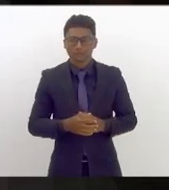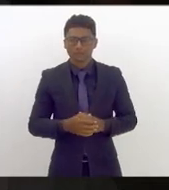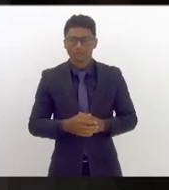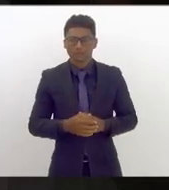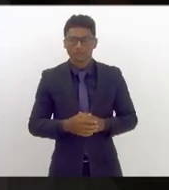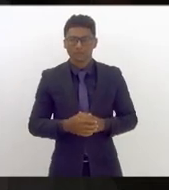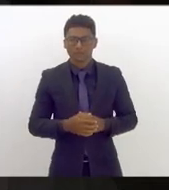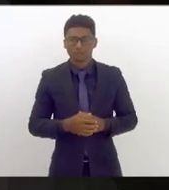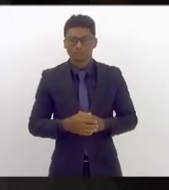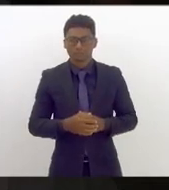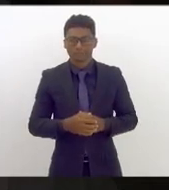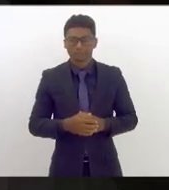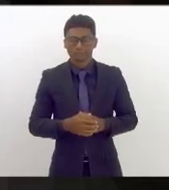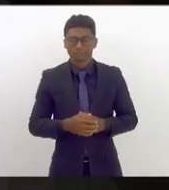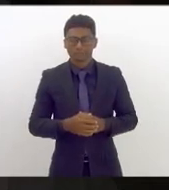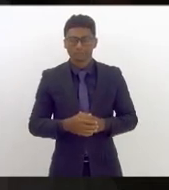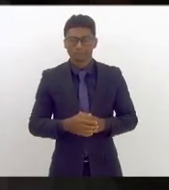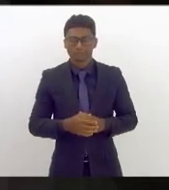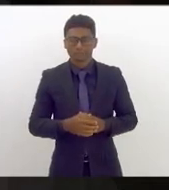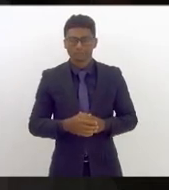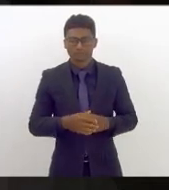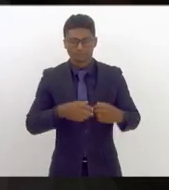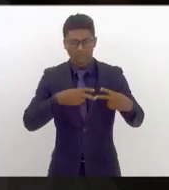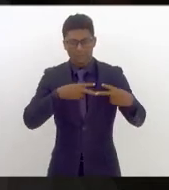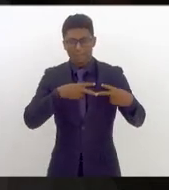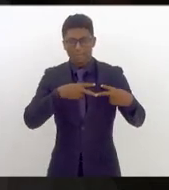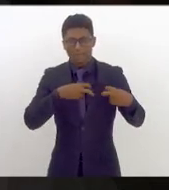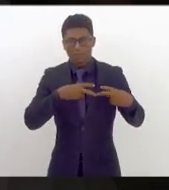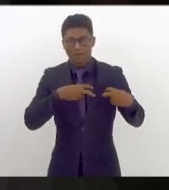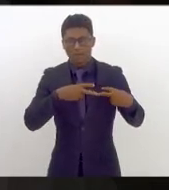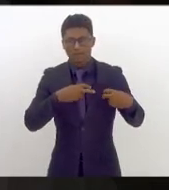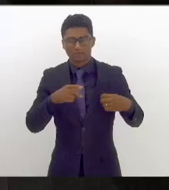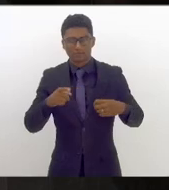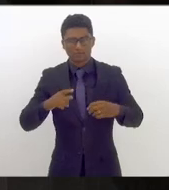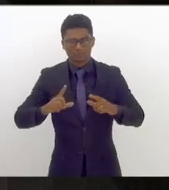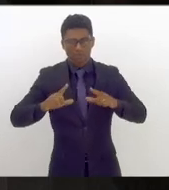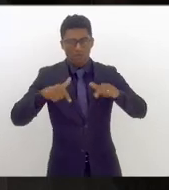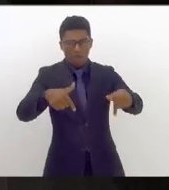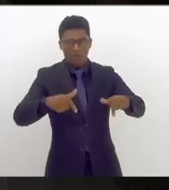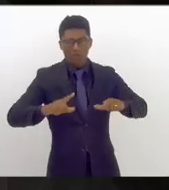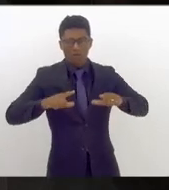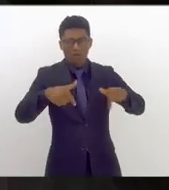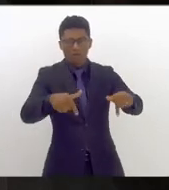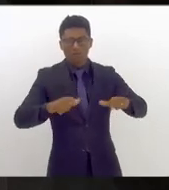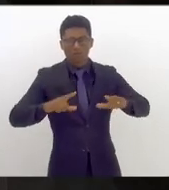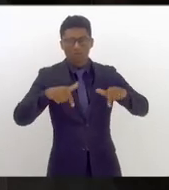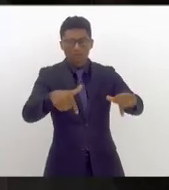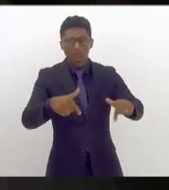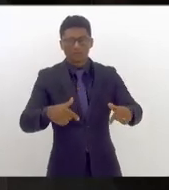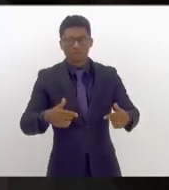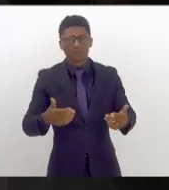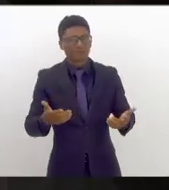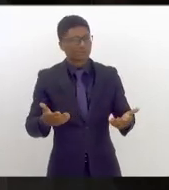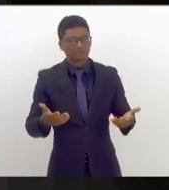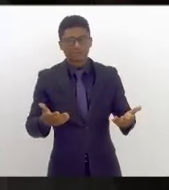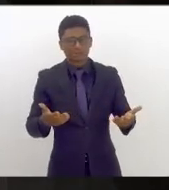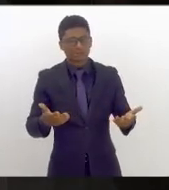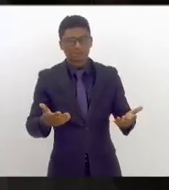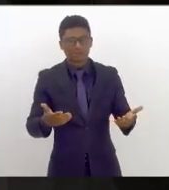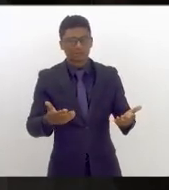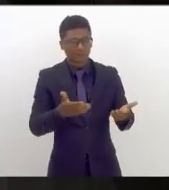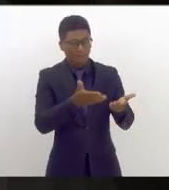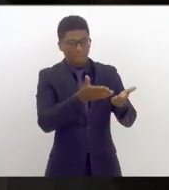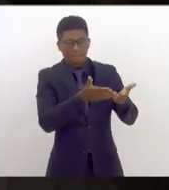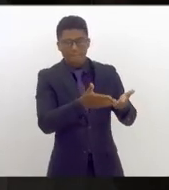vertiginoso que, principalmente, a Petrobras faz, até mesmo para a manutenção das